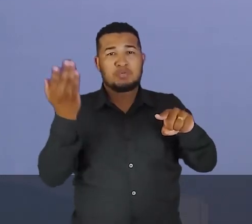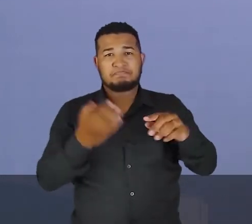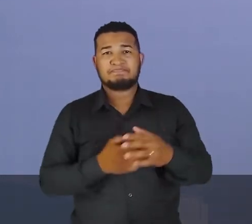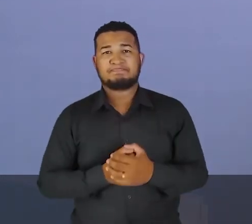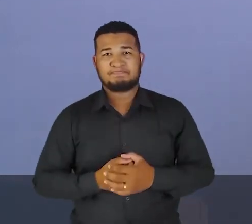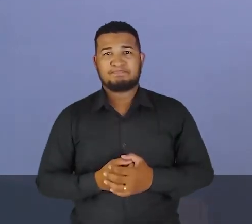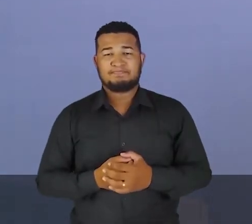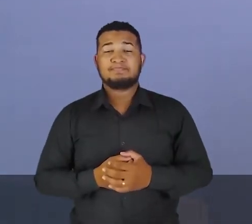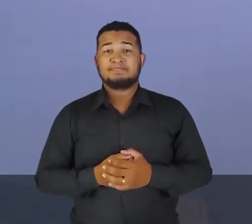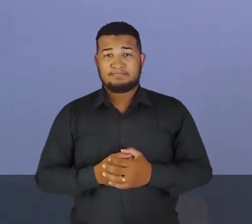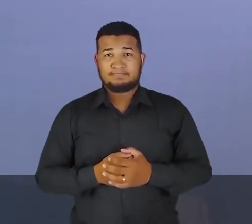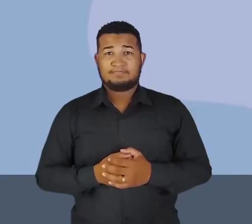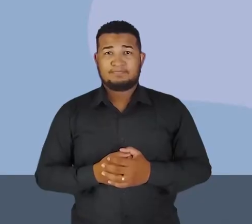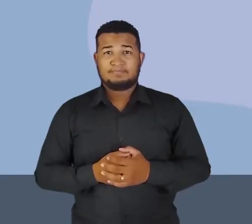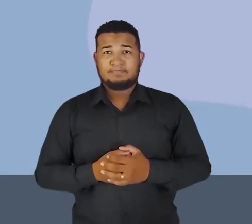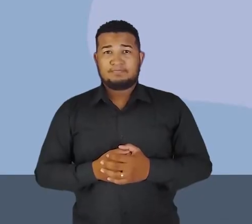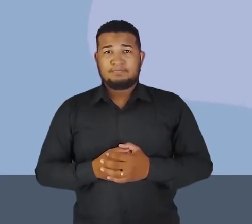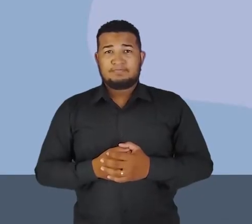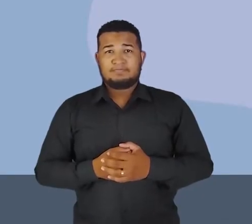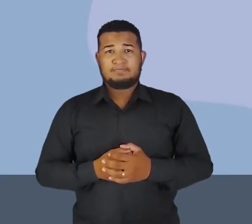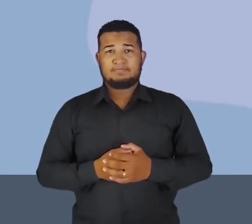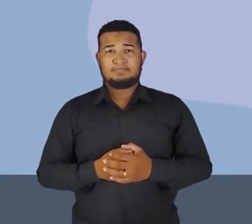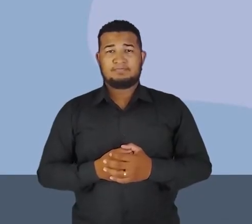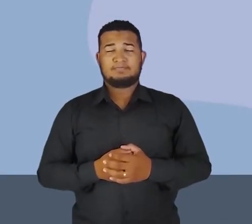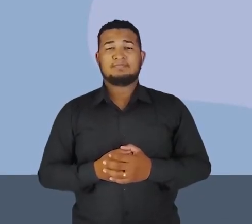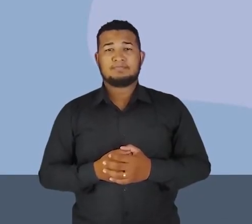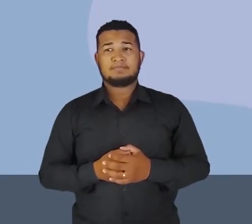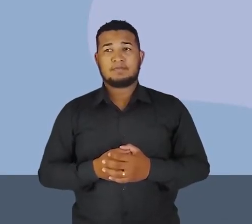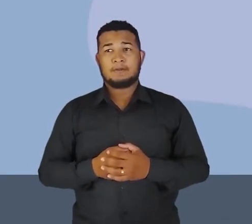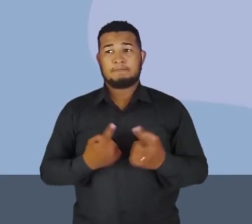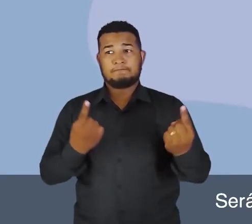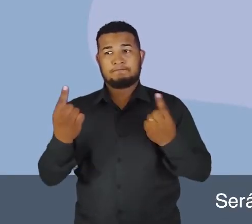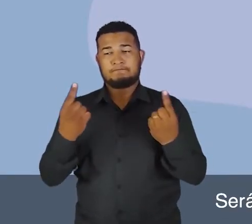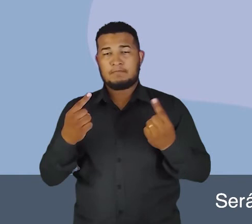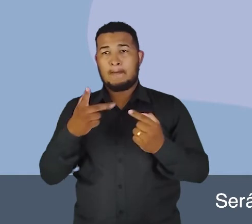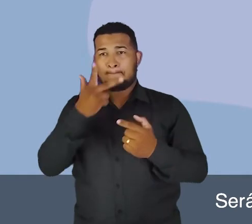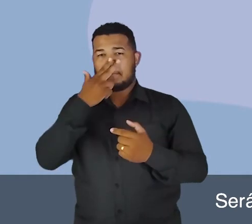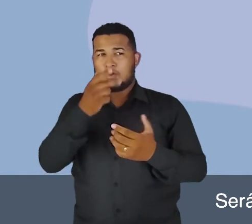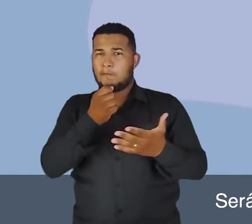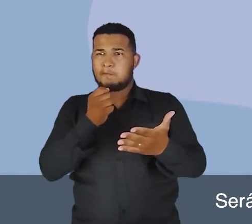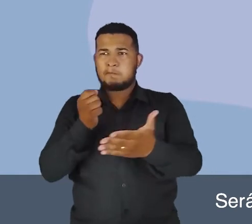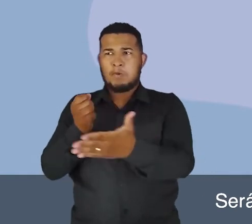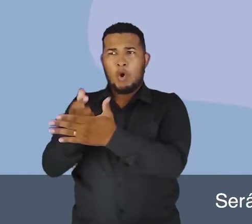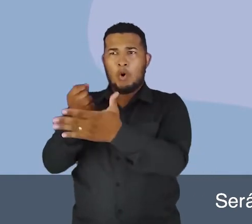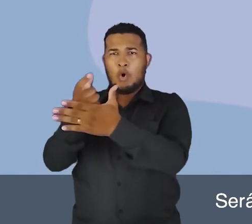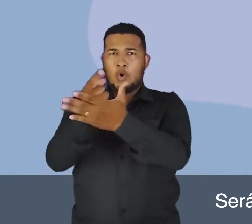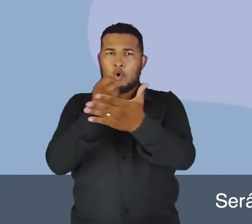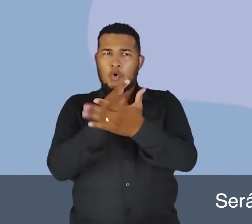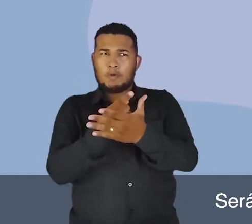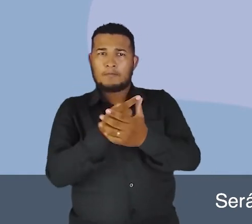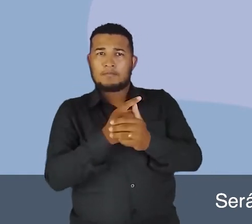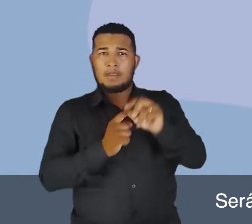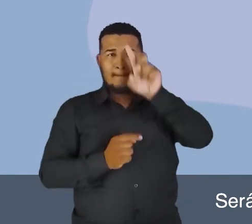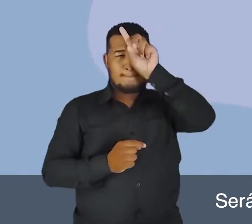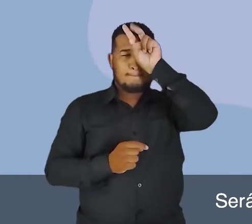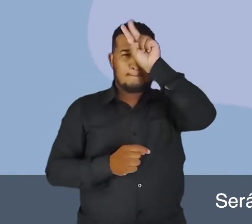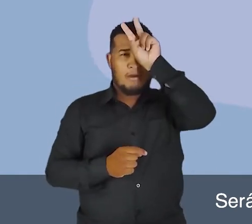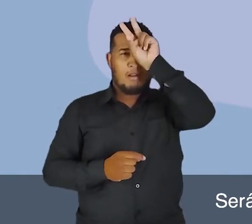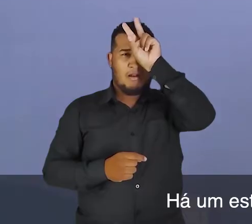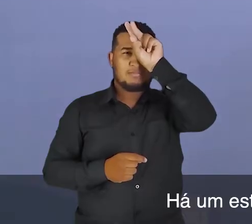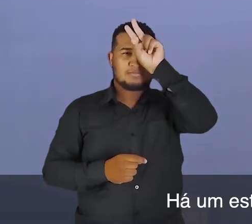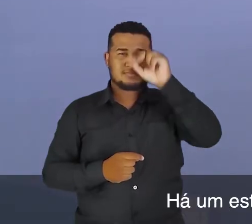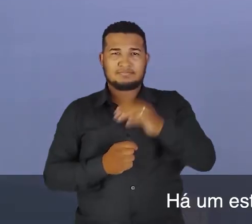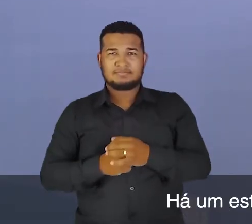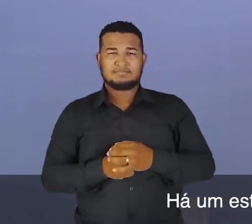a reflexão. Os consumidores e as baratas. Será que existe alguma relação entre essa situação? Olhem